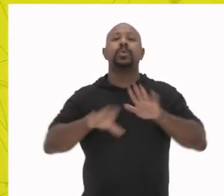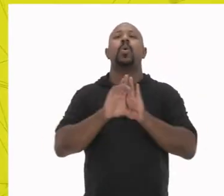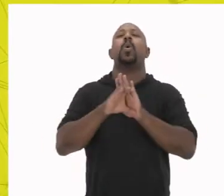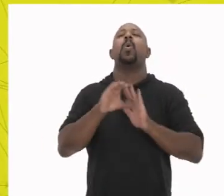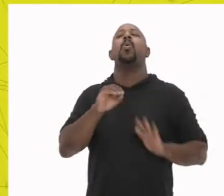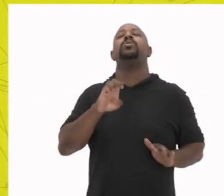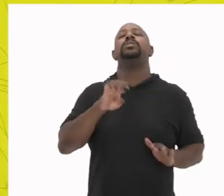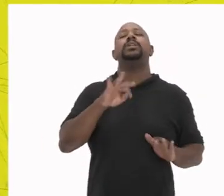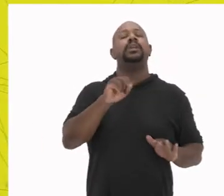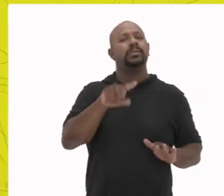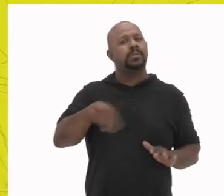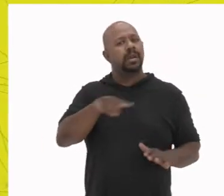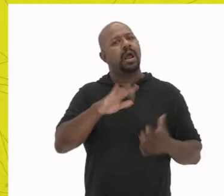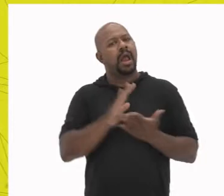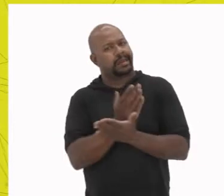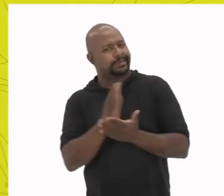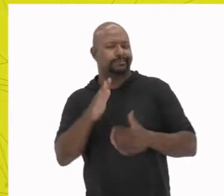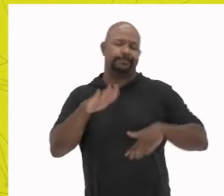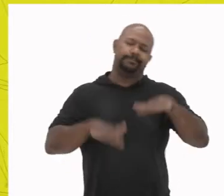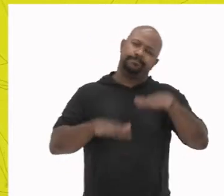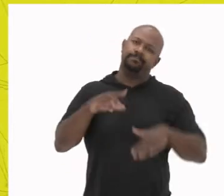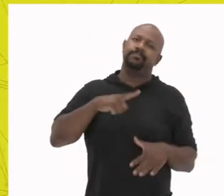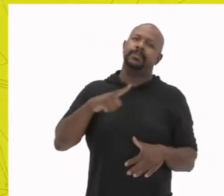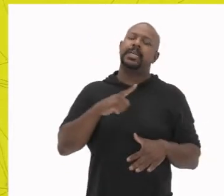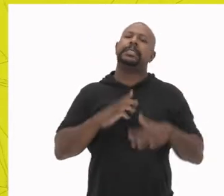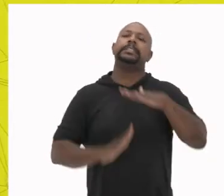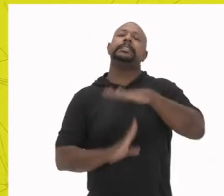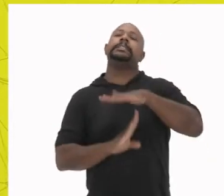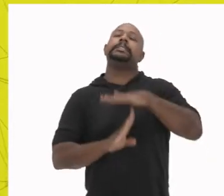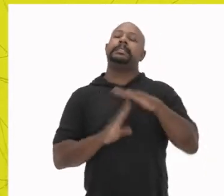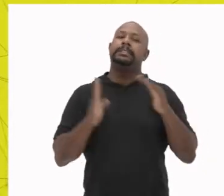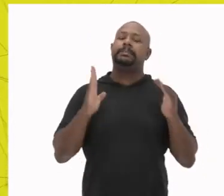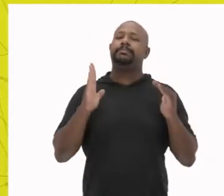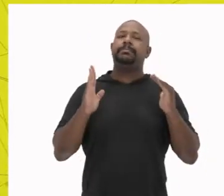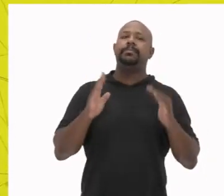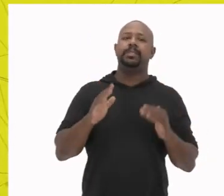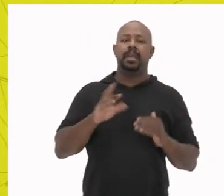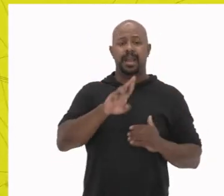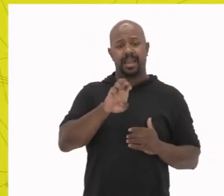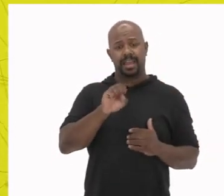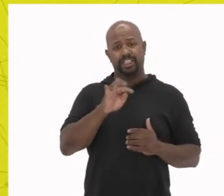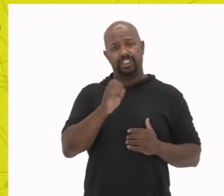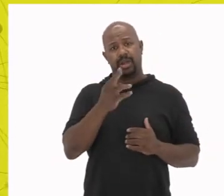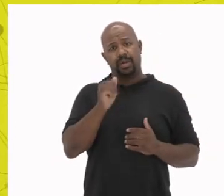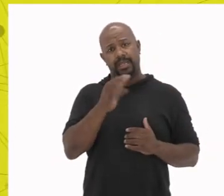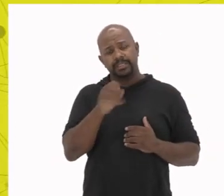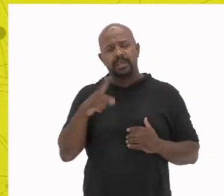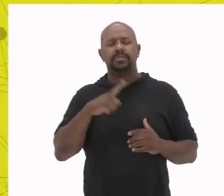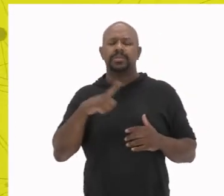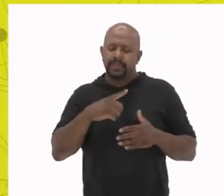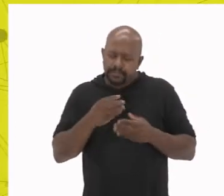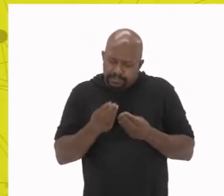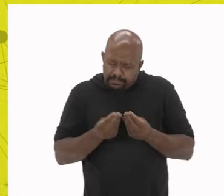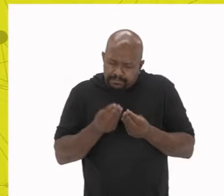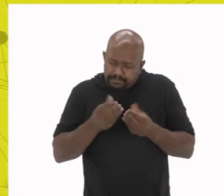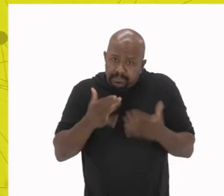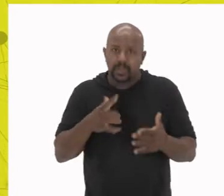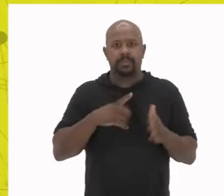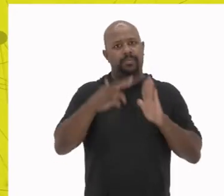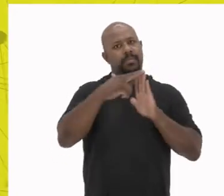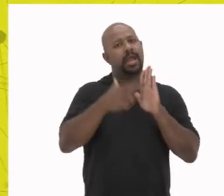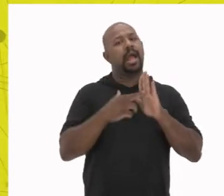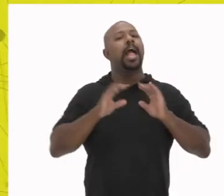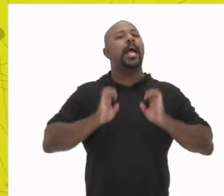na separação desses conceitos, os quais algumas vezes têm um limite tênue. A restauração segue princípios rígidos